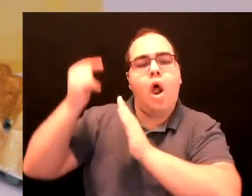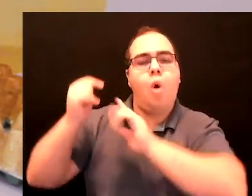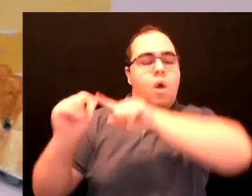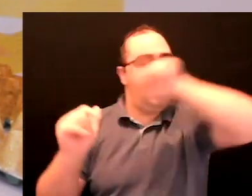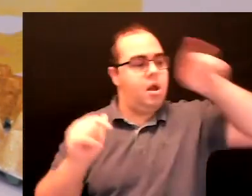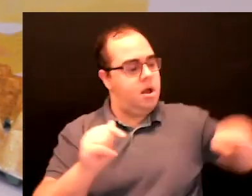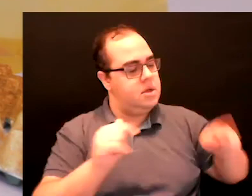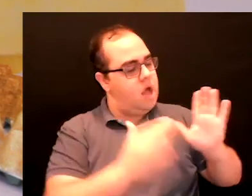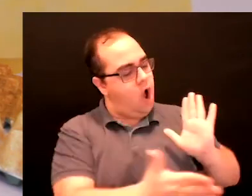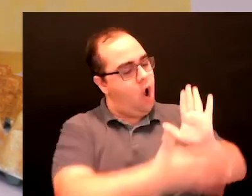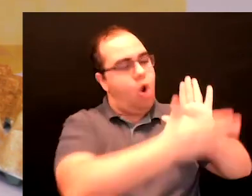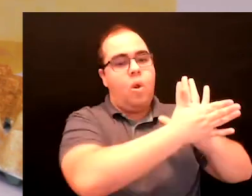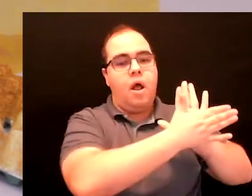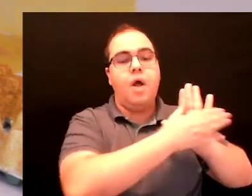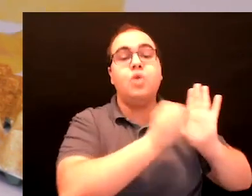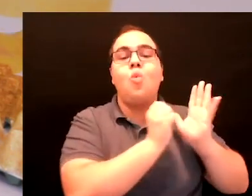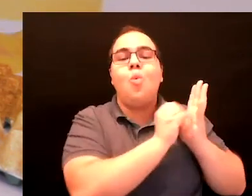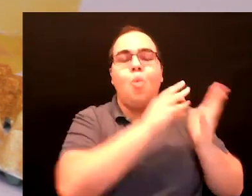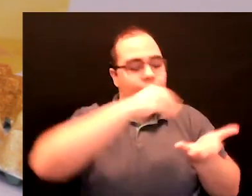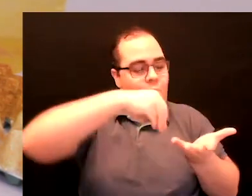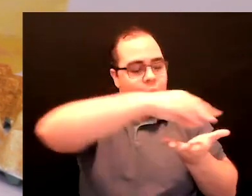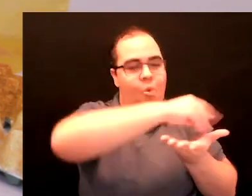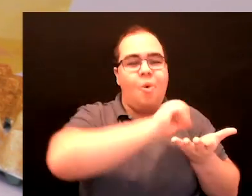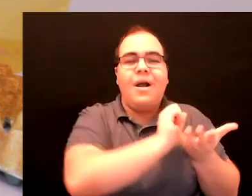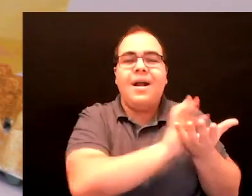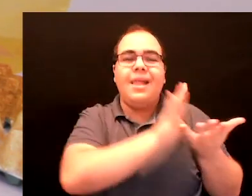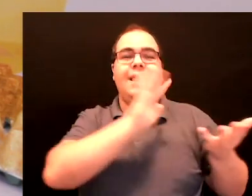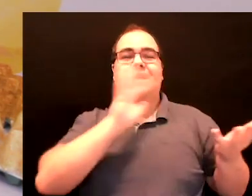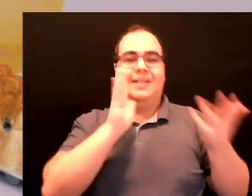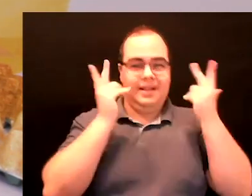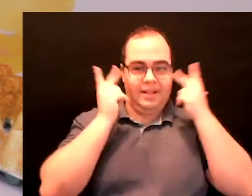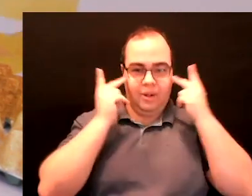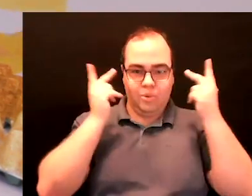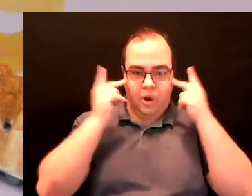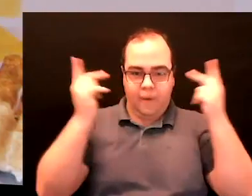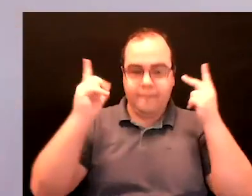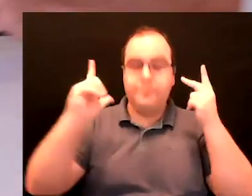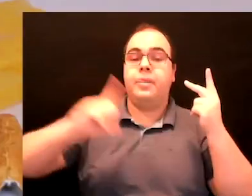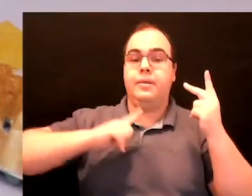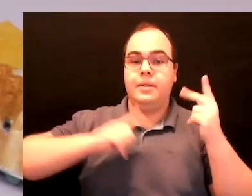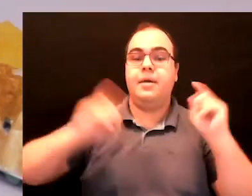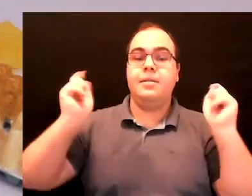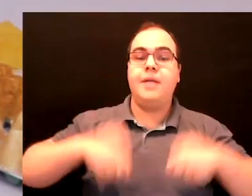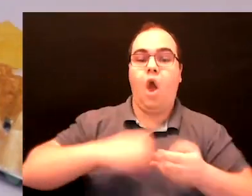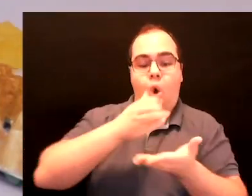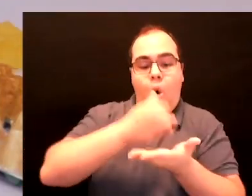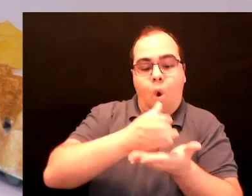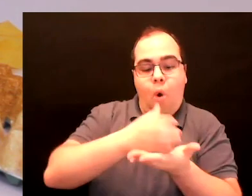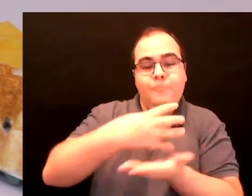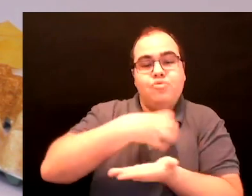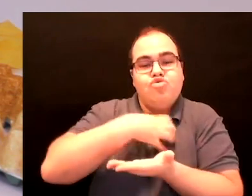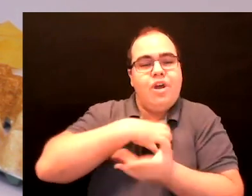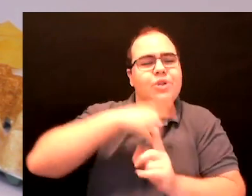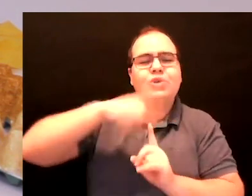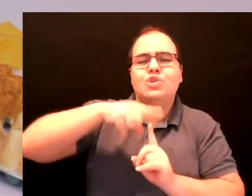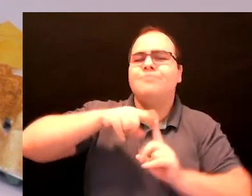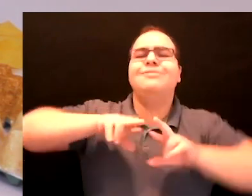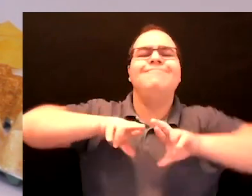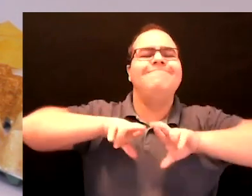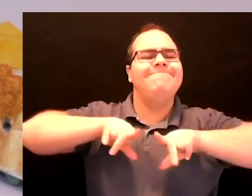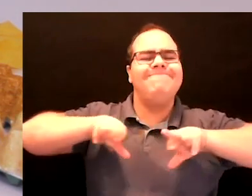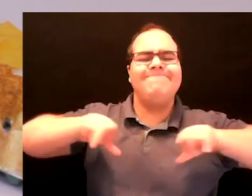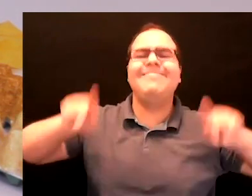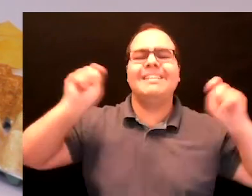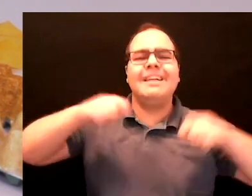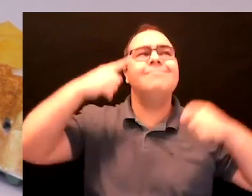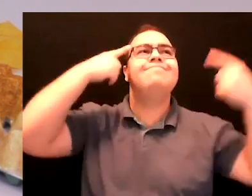com a tinta natural, e esse aqui que foi colado o glitter natural. Tá também com os copinhos, outros formatos que podem ser